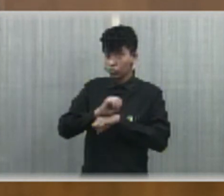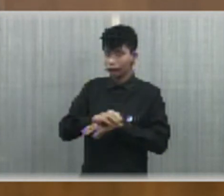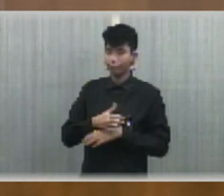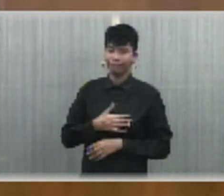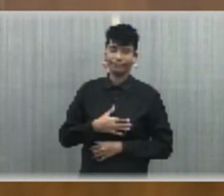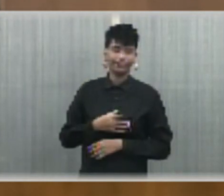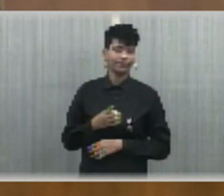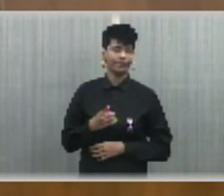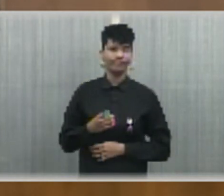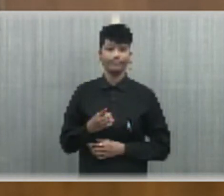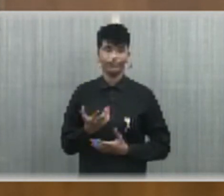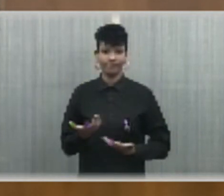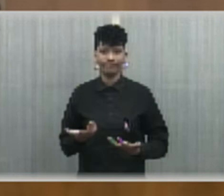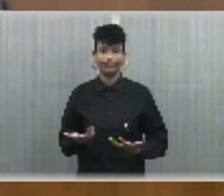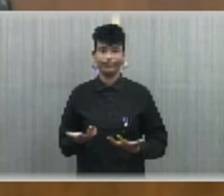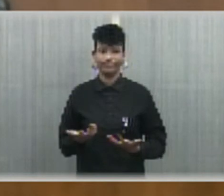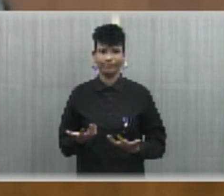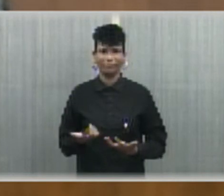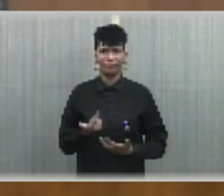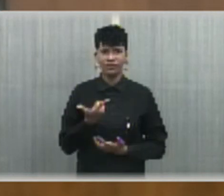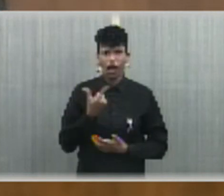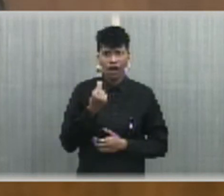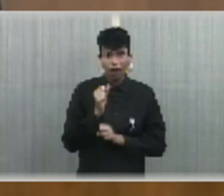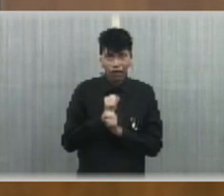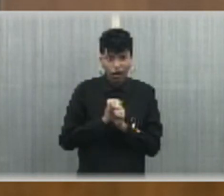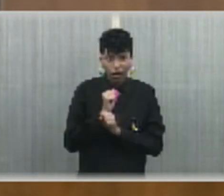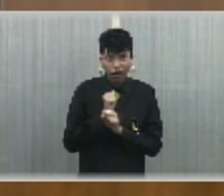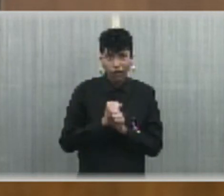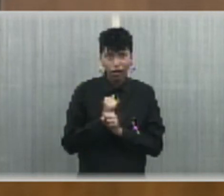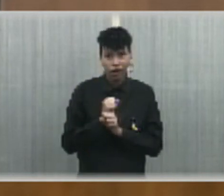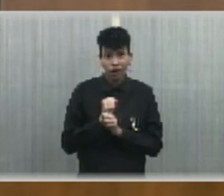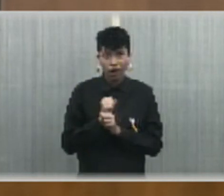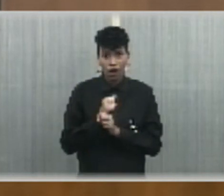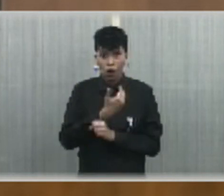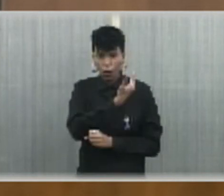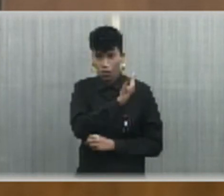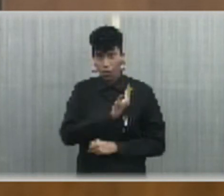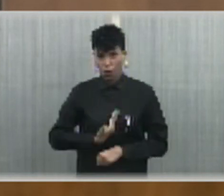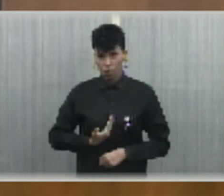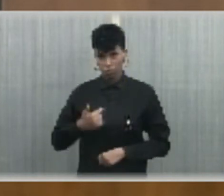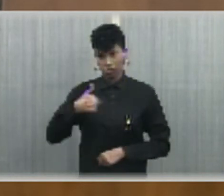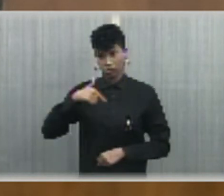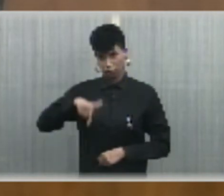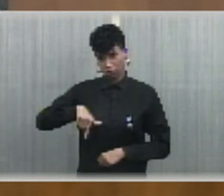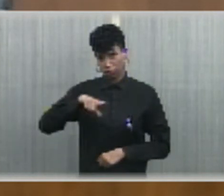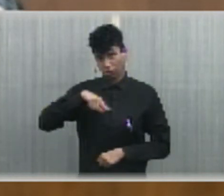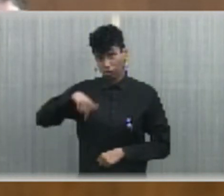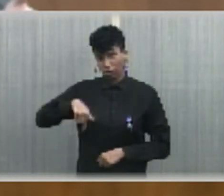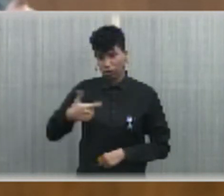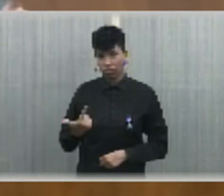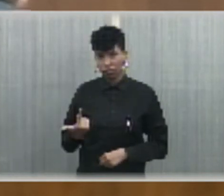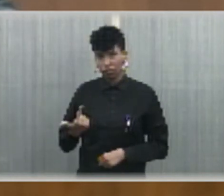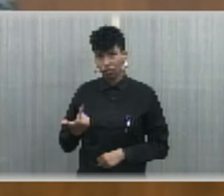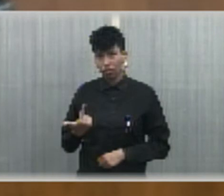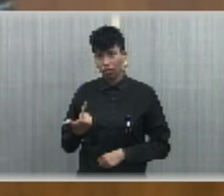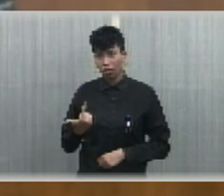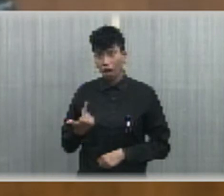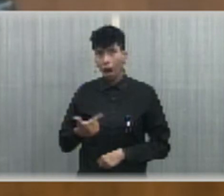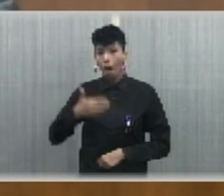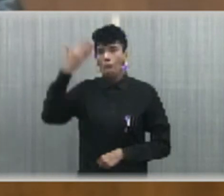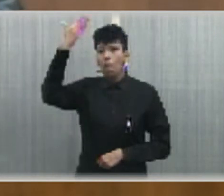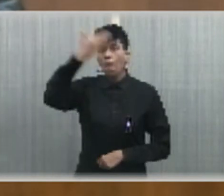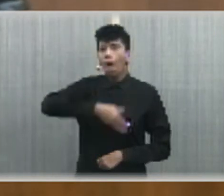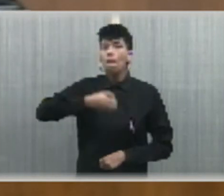Deus, 20 anos de governo e não tem nada a mostrar